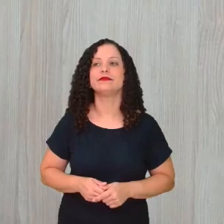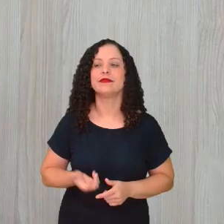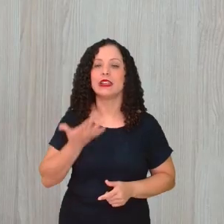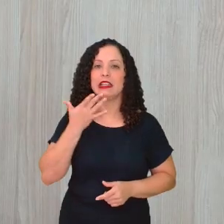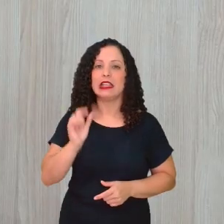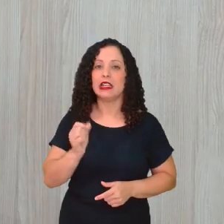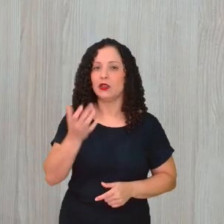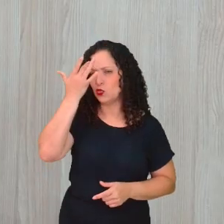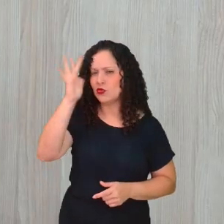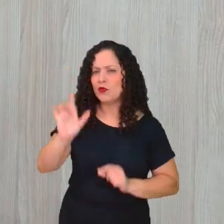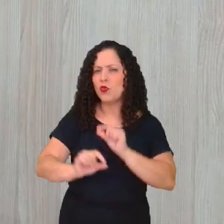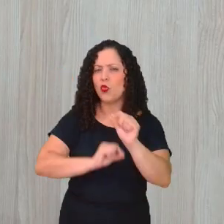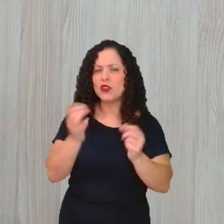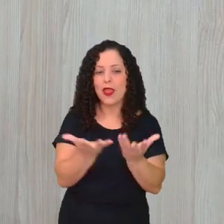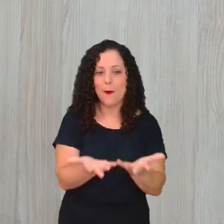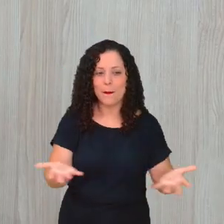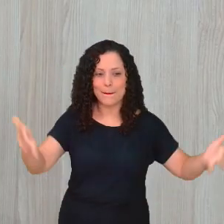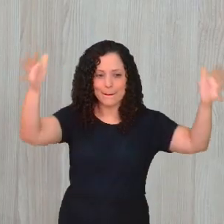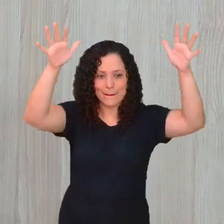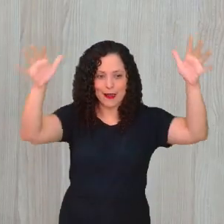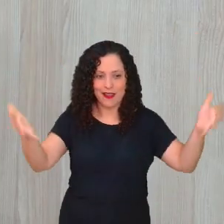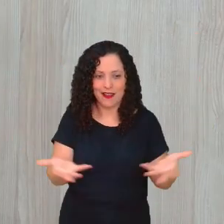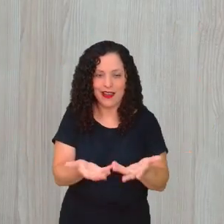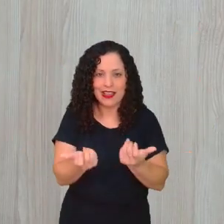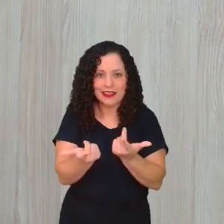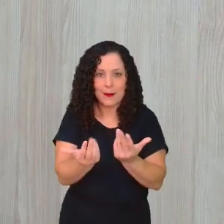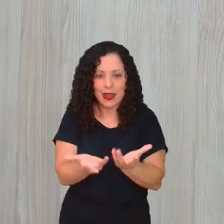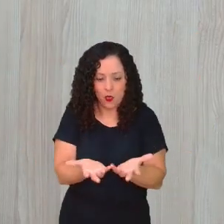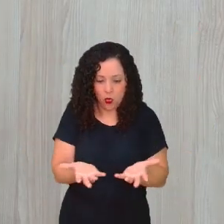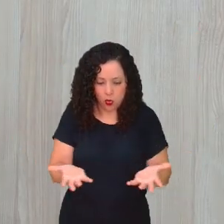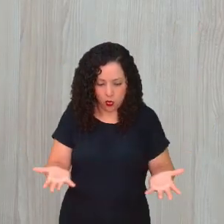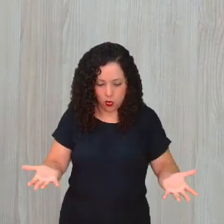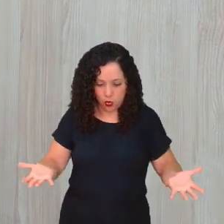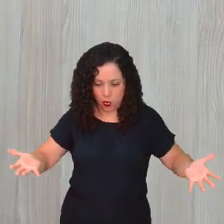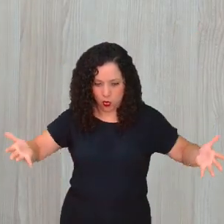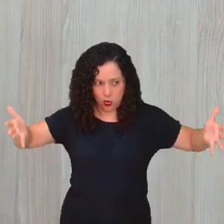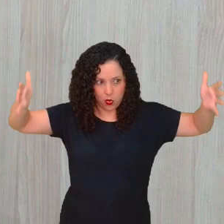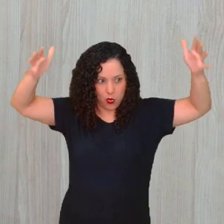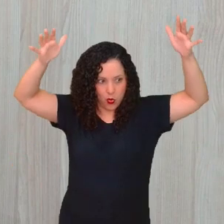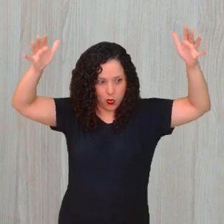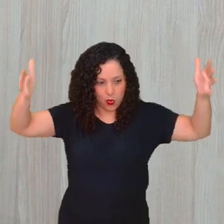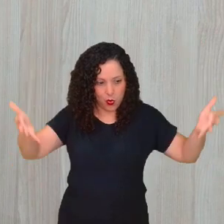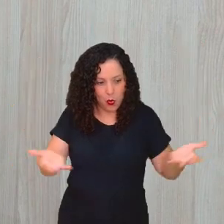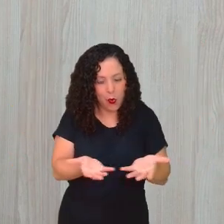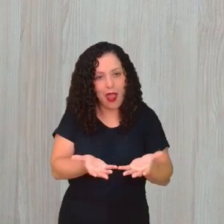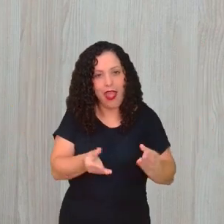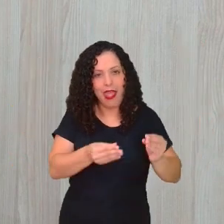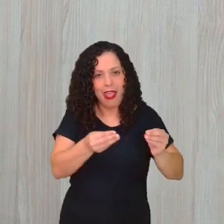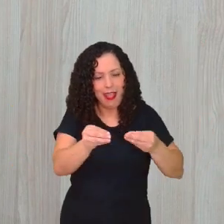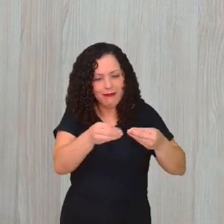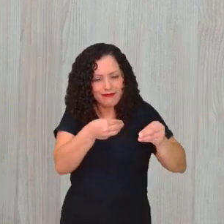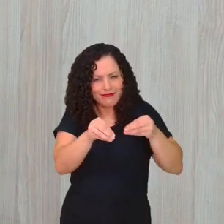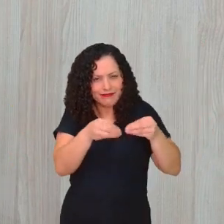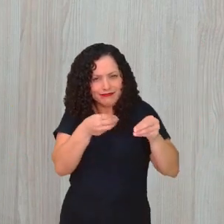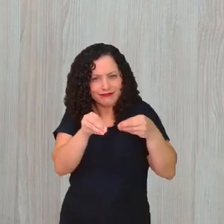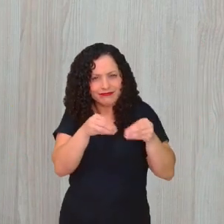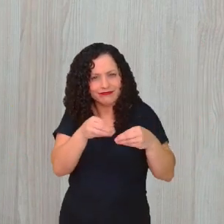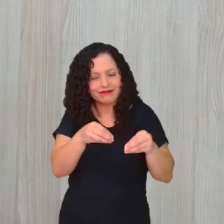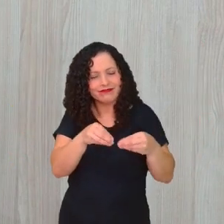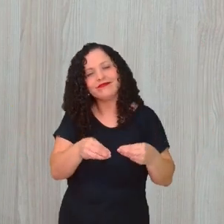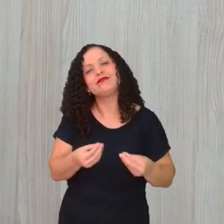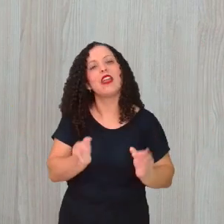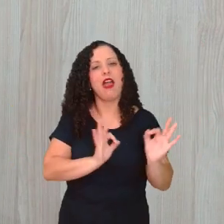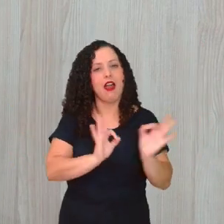que é um balaio, né? Sim. Balaio é uma grande cesta, né? Exato. De palha, né? Feita de palha, pode ser feito também,